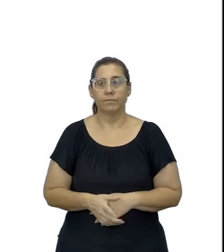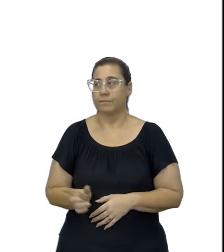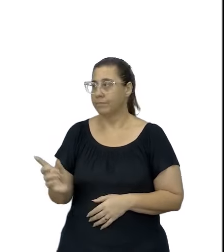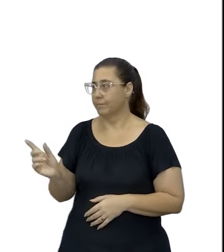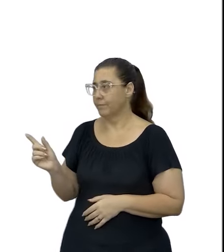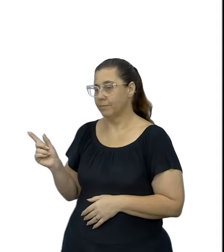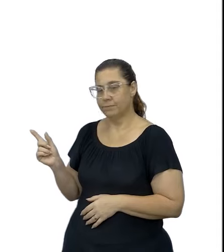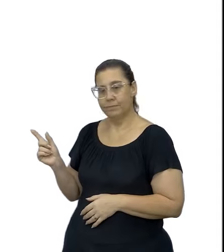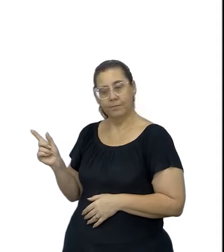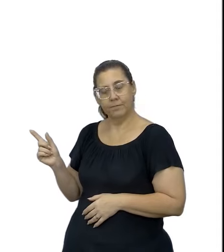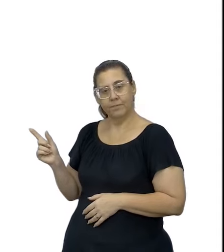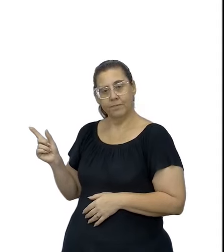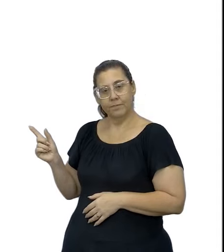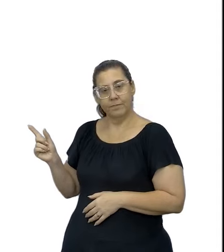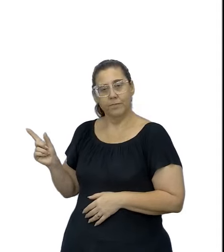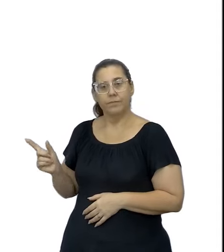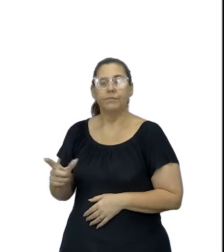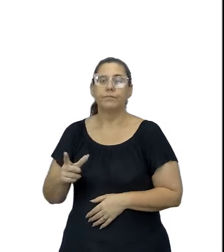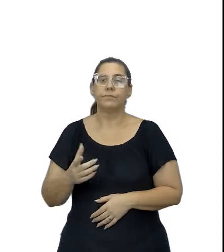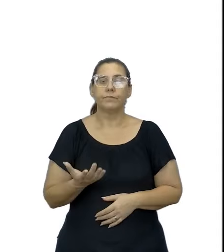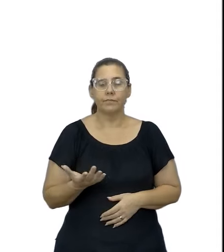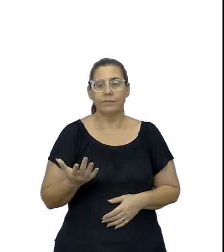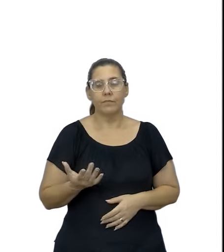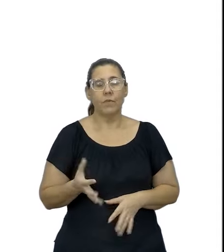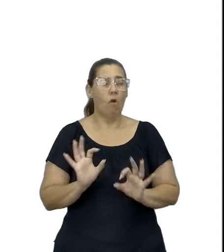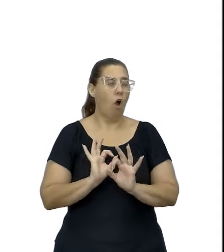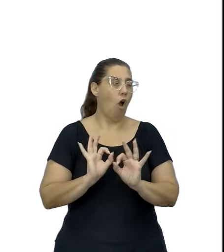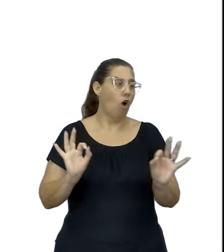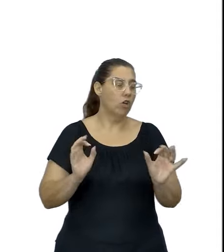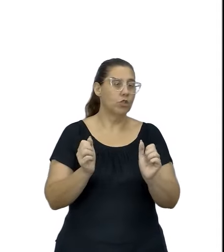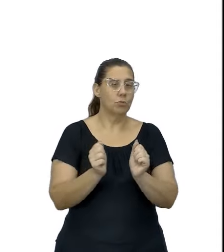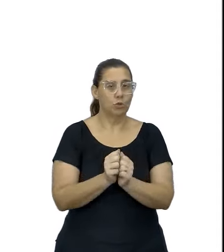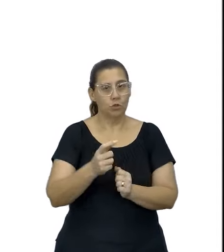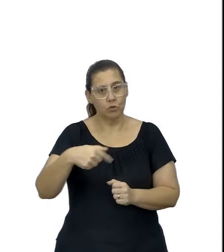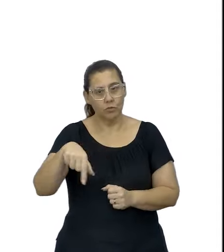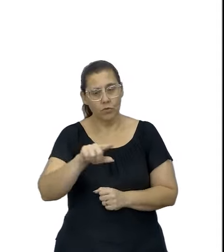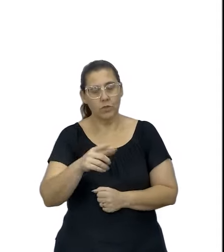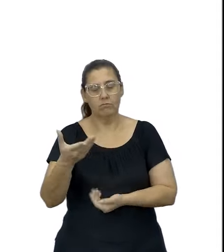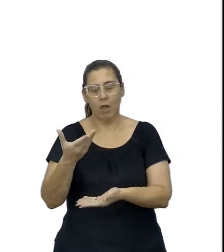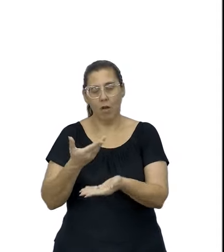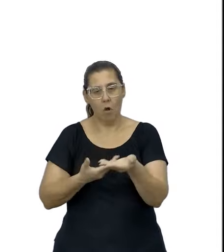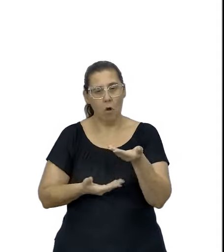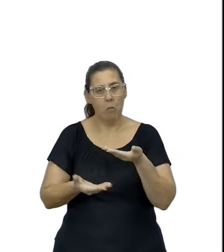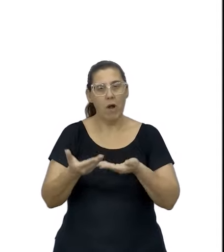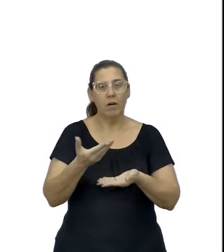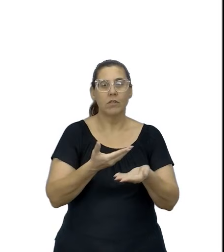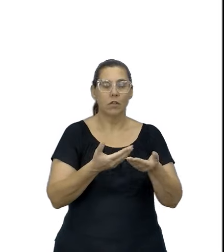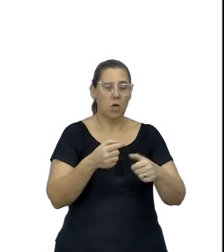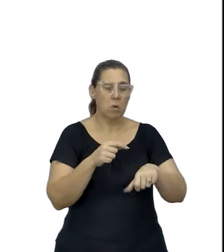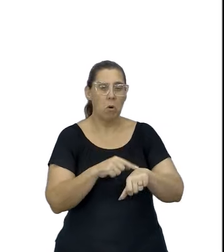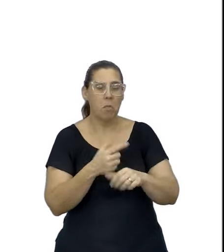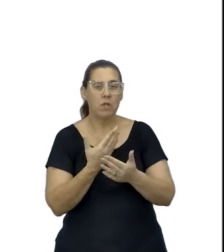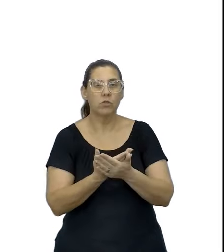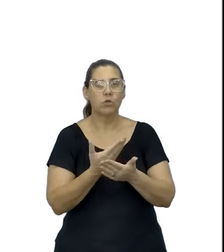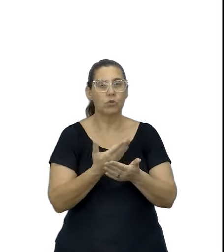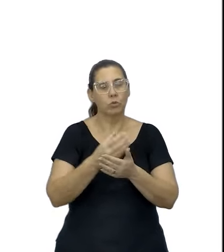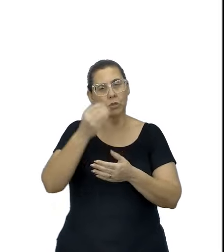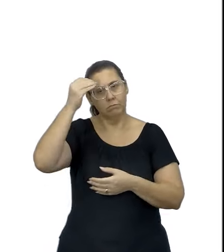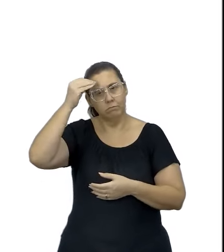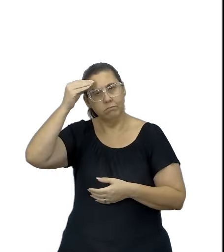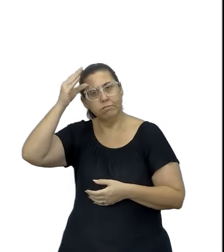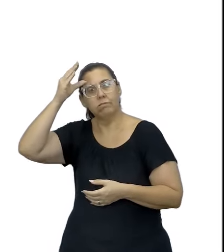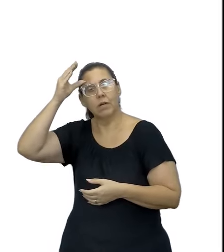Aqui, professores, quero dizer que foi muito bom estar com vocês, compartilhando desse momento de estudo e